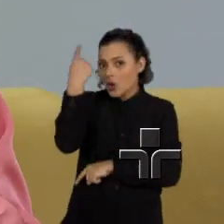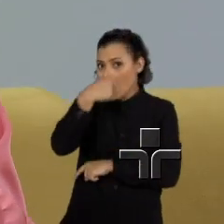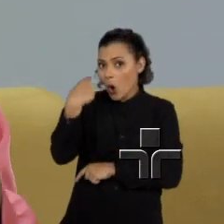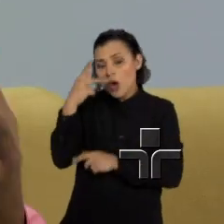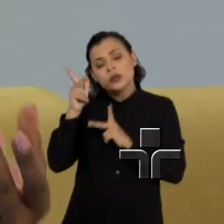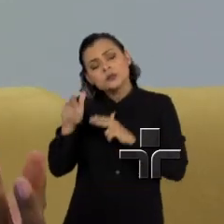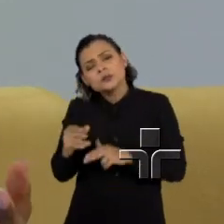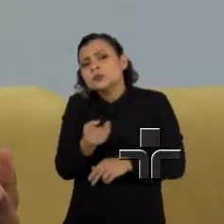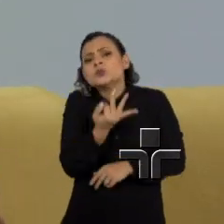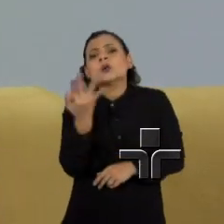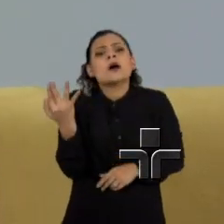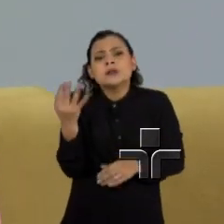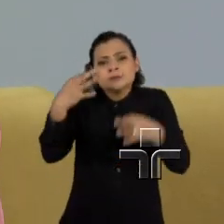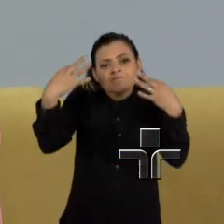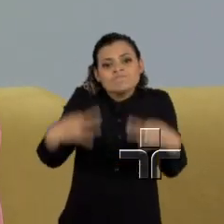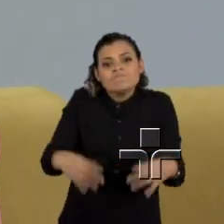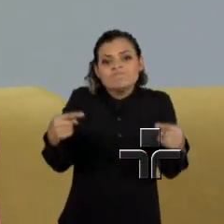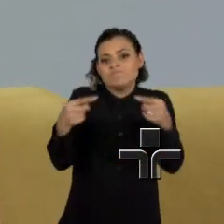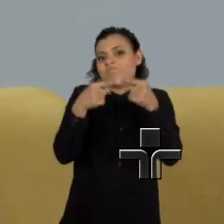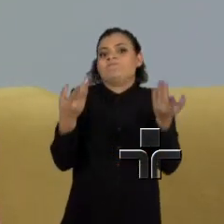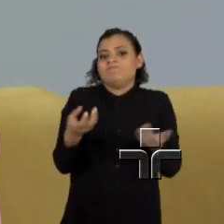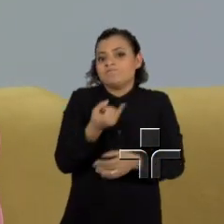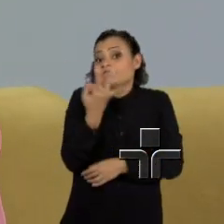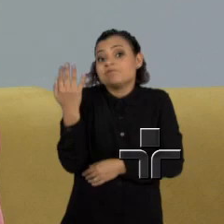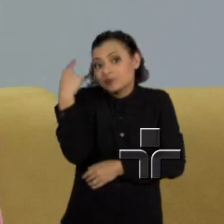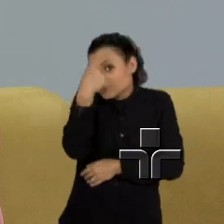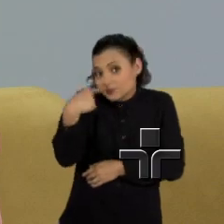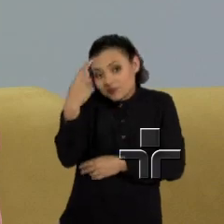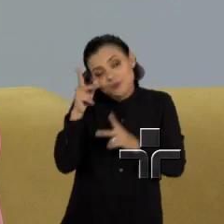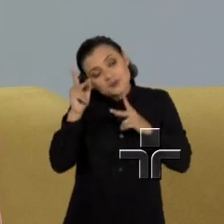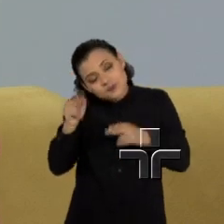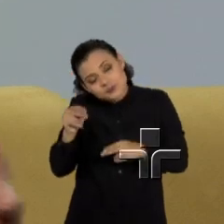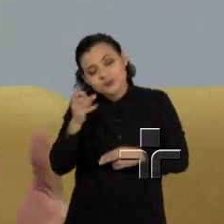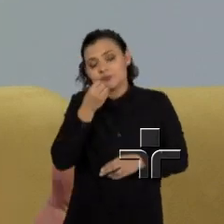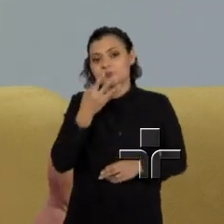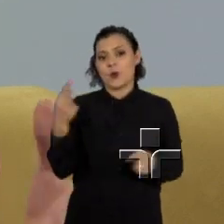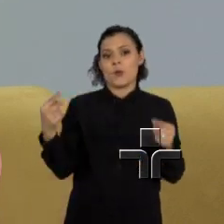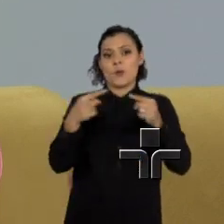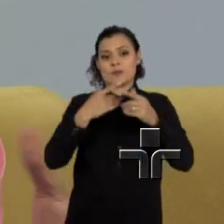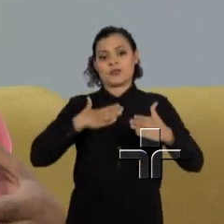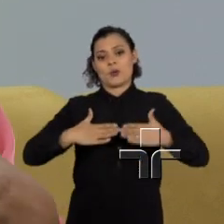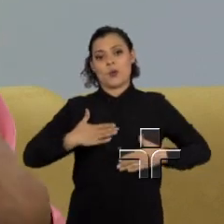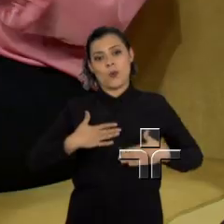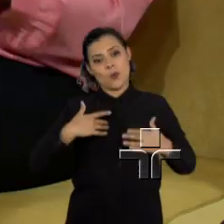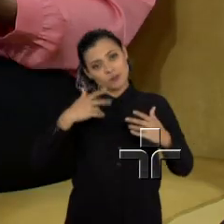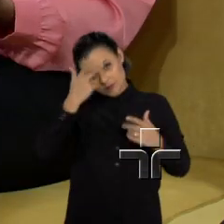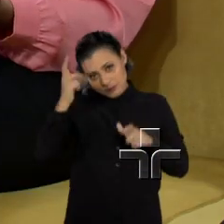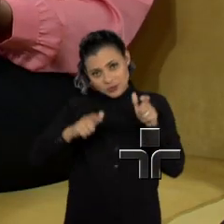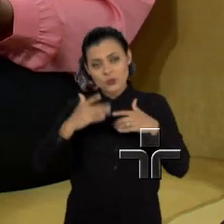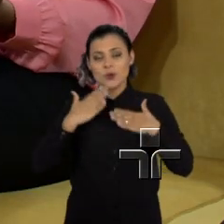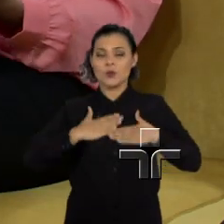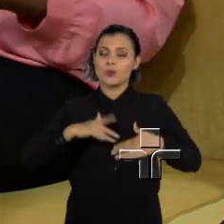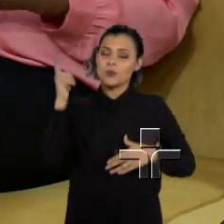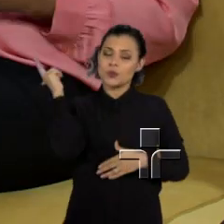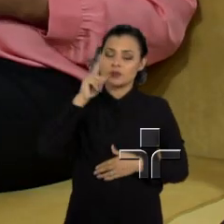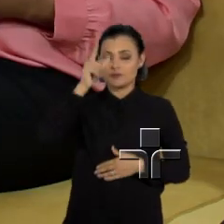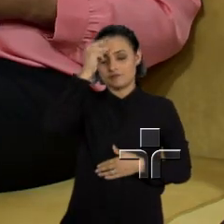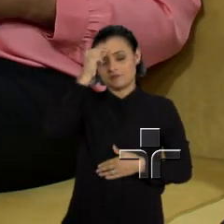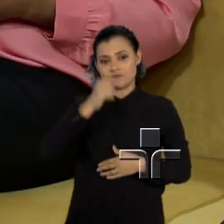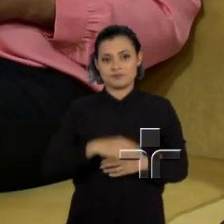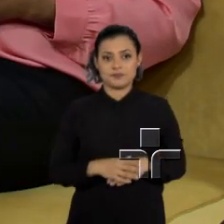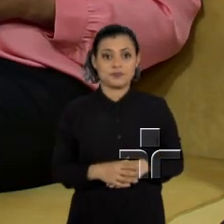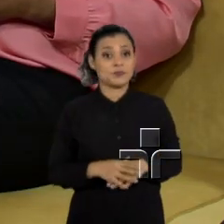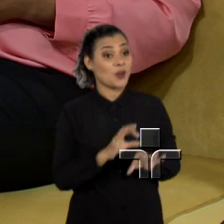sono, quantas horas seriam ideais para que as pessoas durmam e descansem realmente?